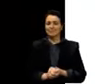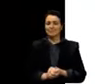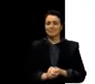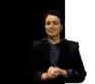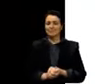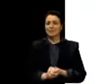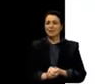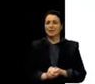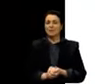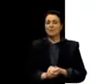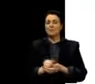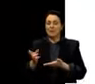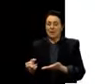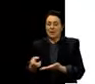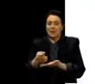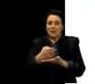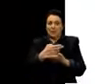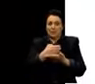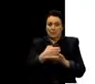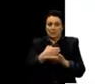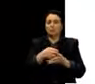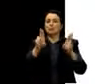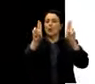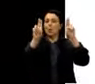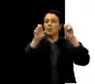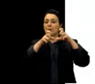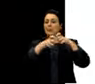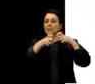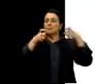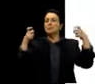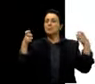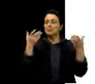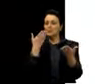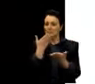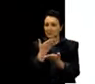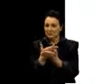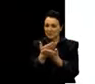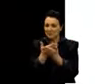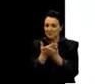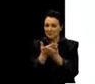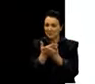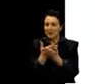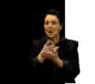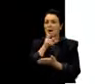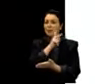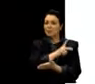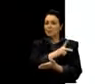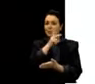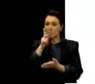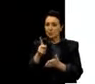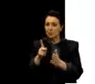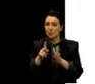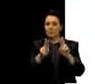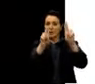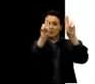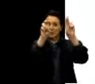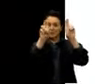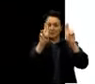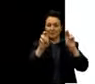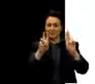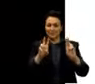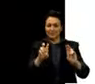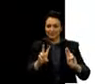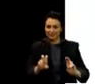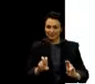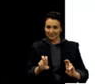Bom, a embriologia é um tema bem amplo para ser estudado. Então, eu separei esses tópicos de maneira